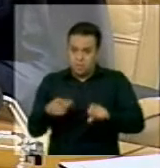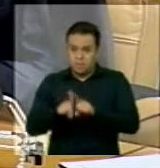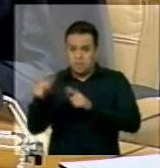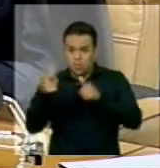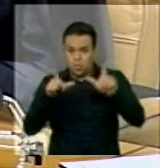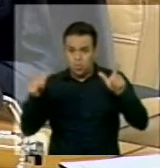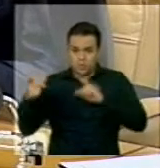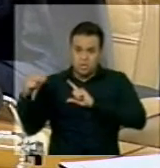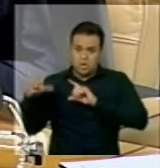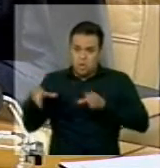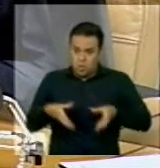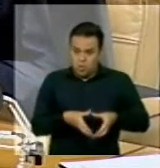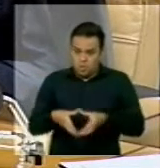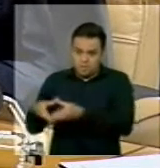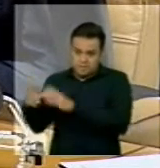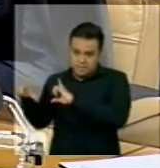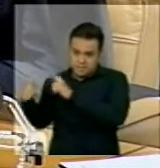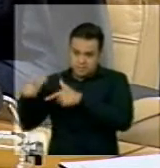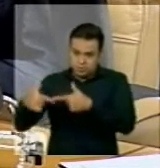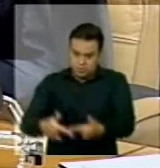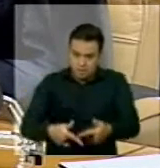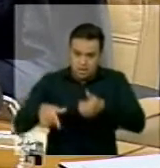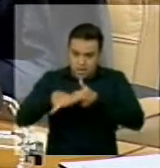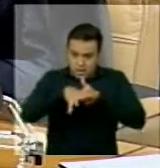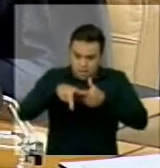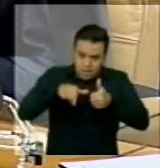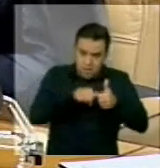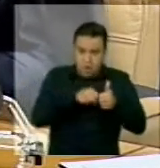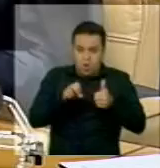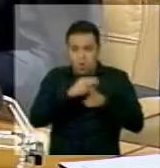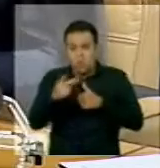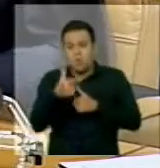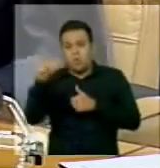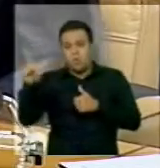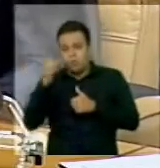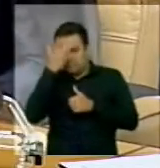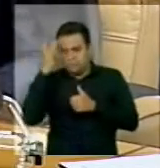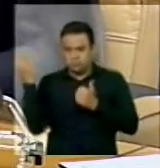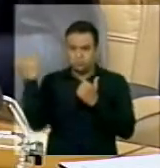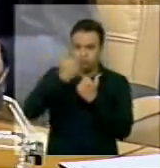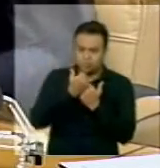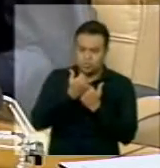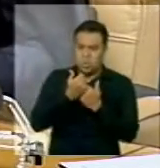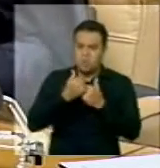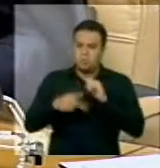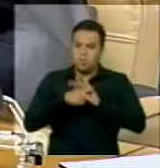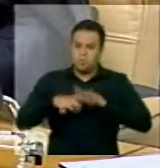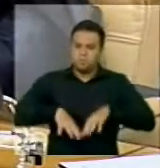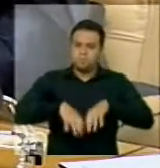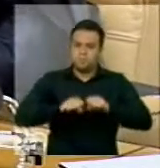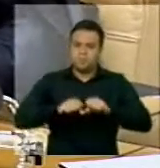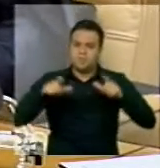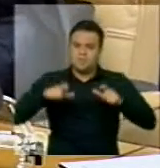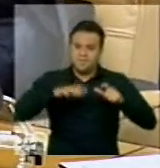da Amazônia Legal em nome de terceiros ou de modo a descaracterizar o modo de apropriação da